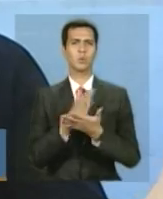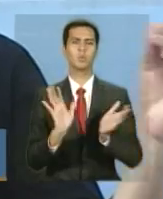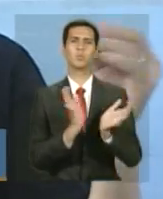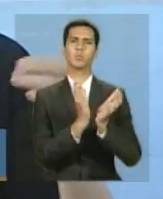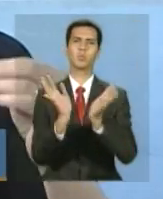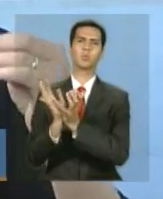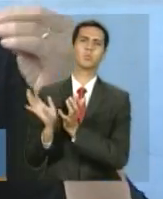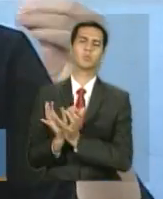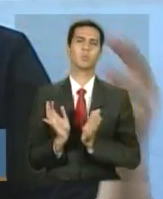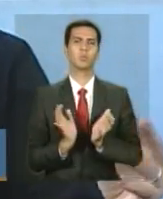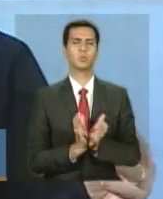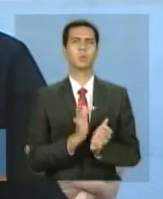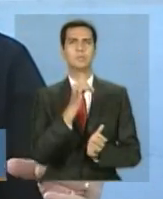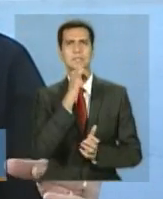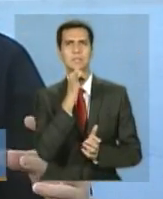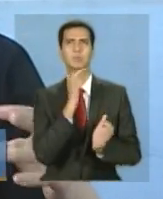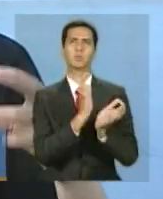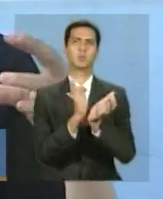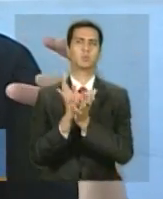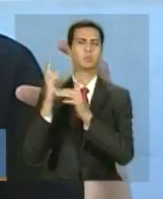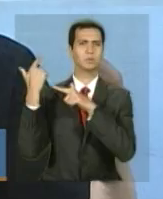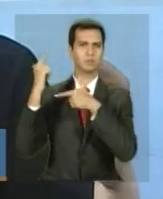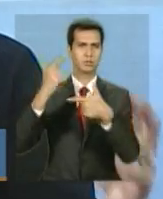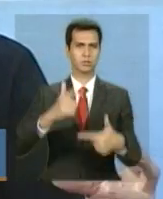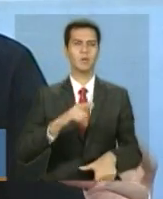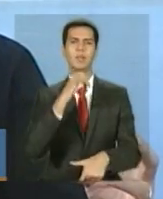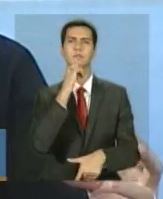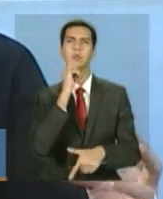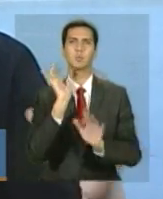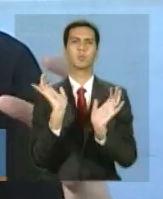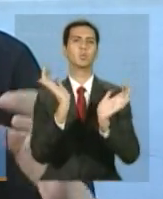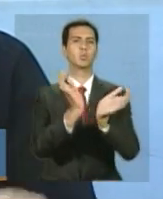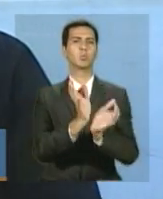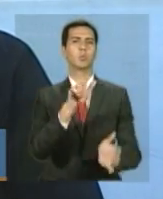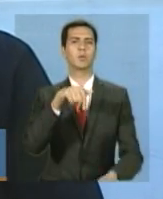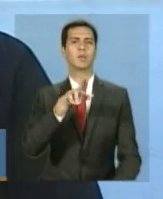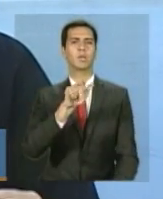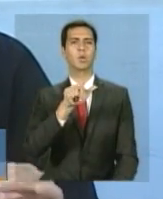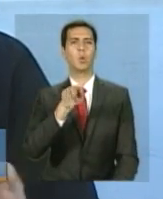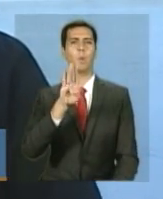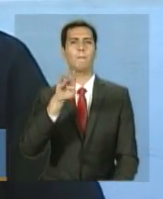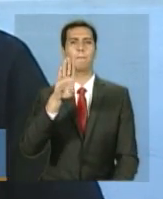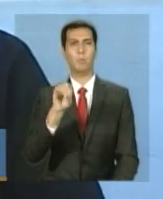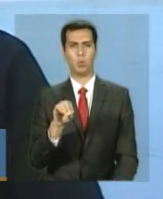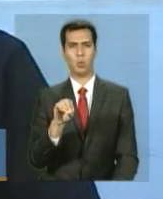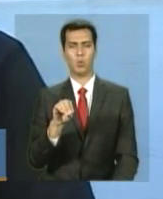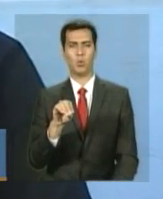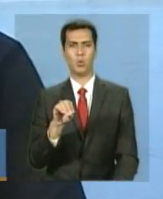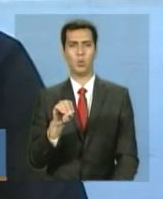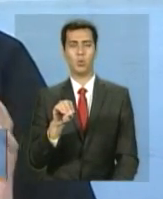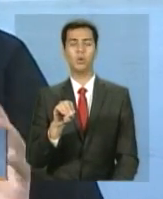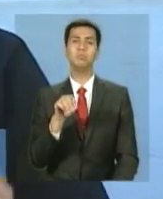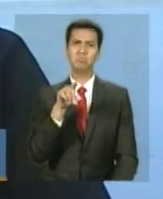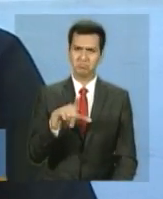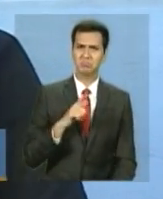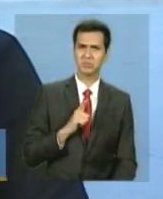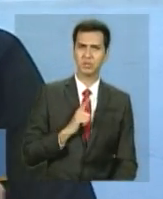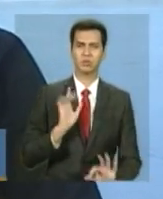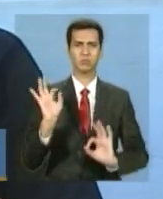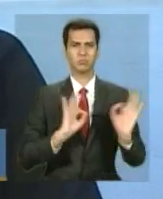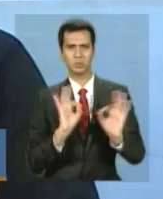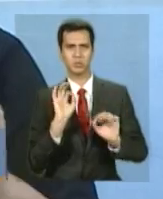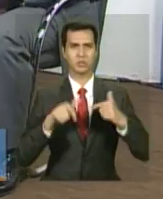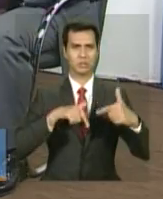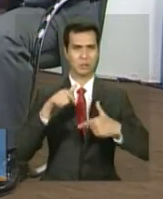específicos grupos tradicionais como por exemplo os quilombolas nesse caso há um algum programa específico de